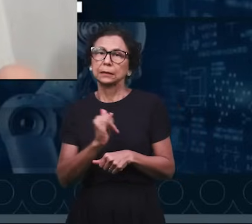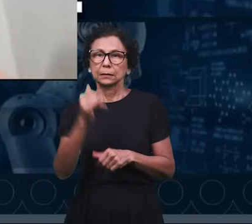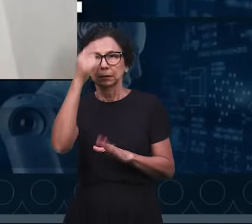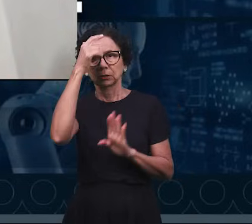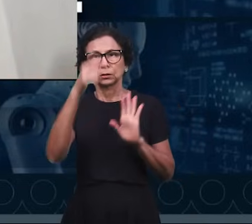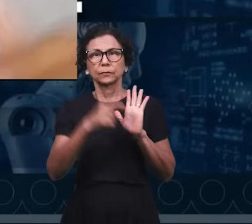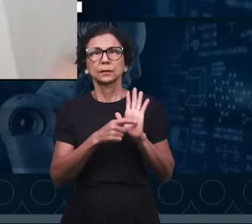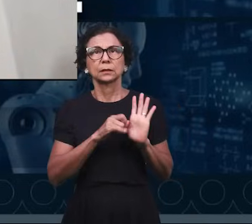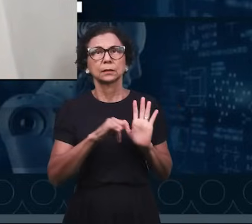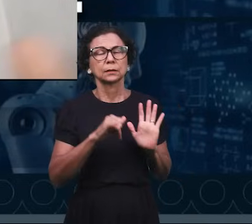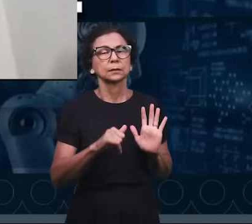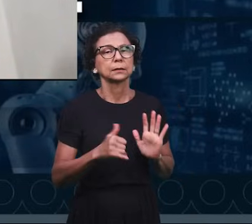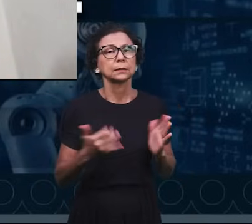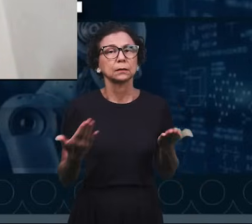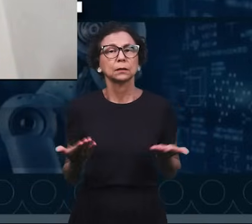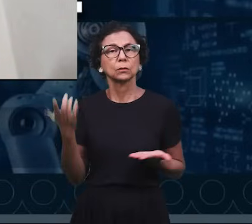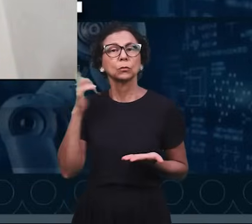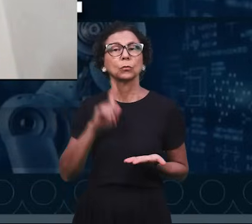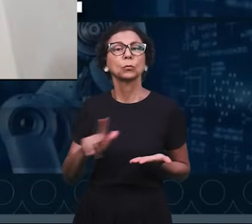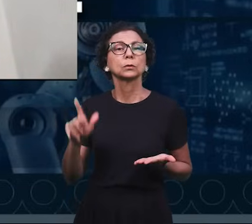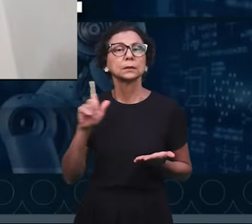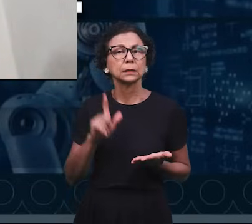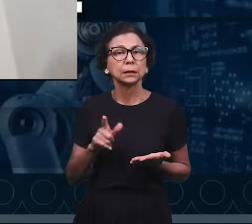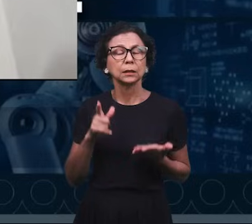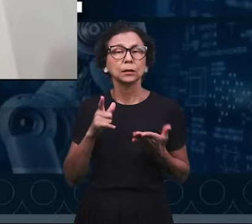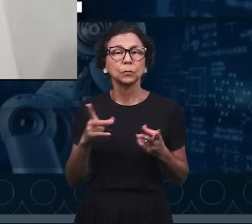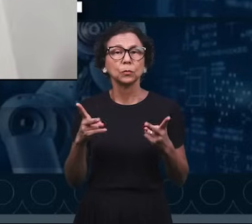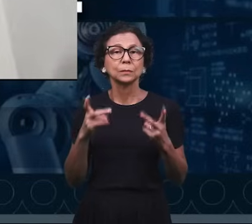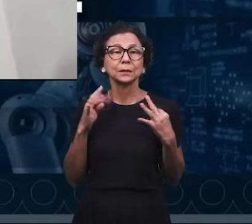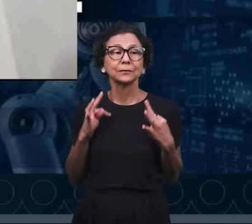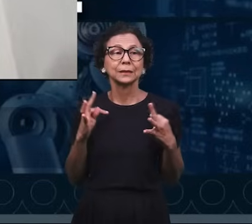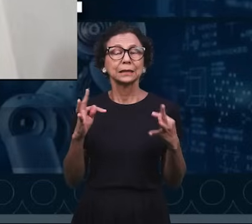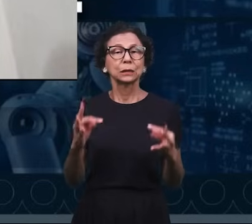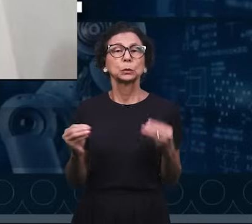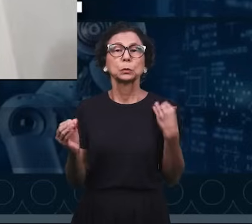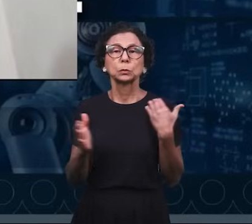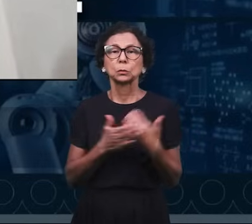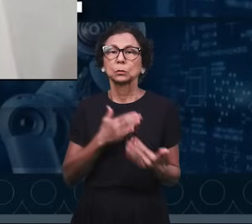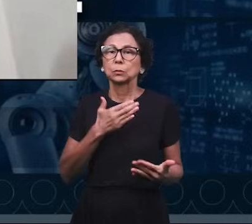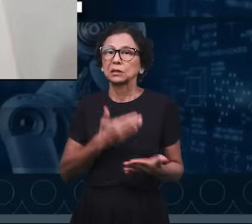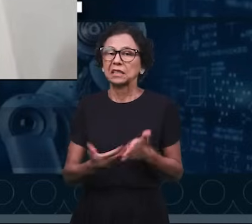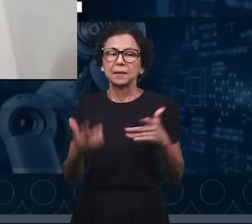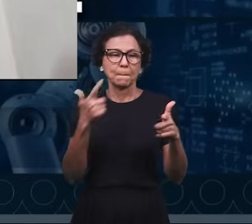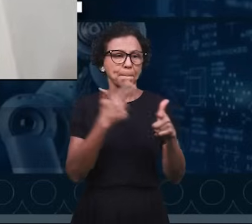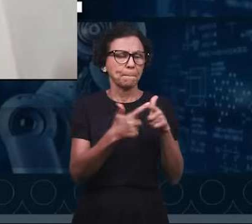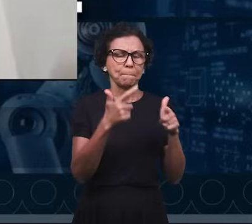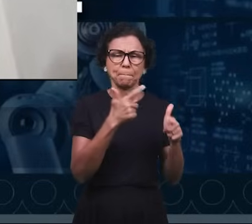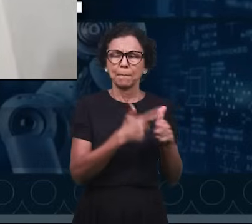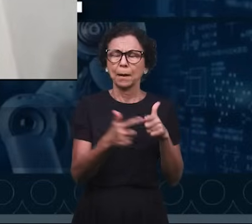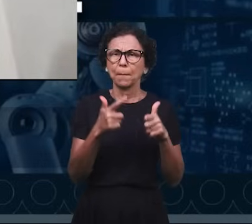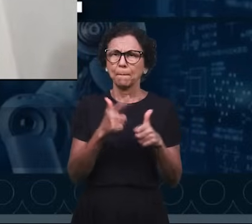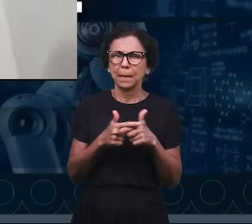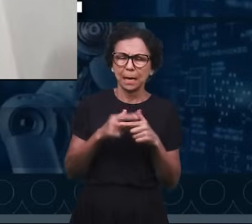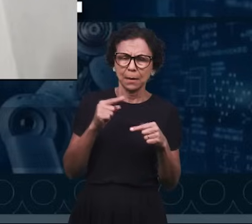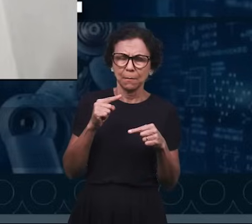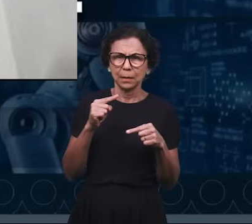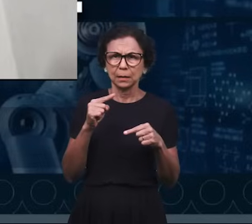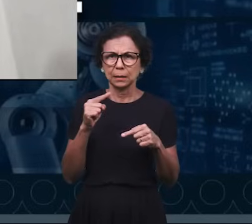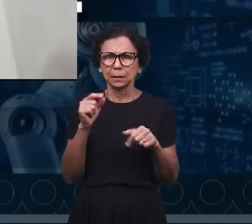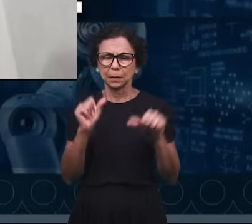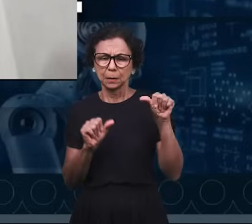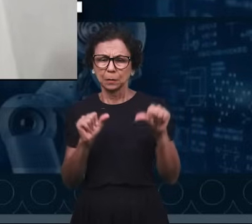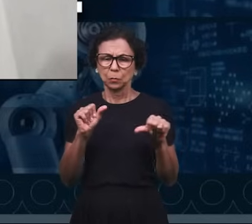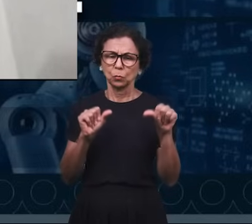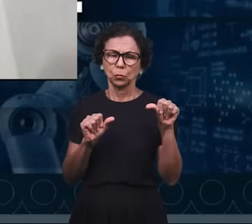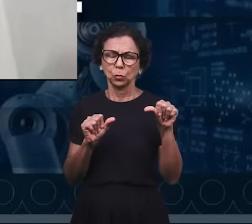inteligência artificial mais evoluída, nós conseguimos observar tudo, né, para que qualquer problema que tenha algo alterado, nós